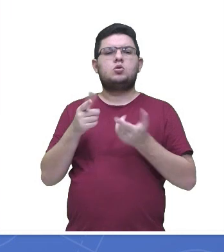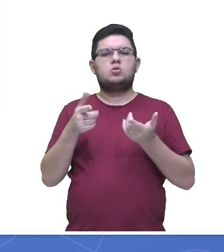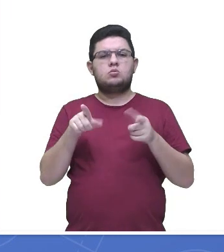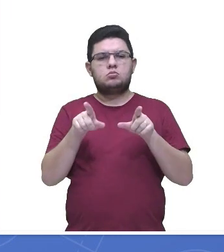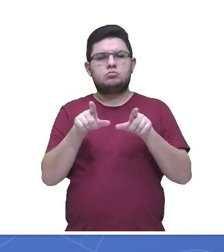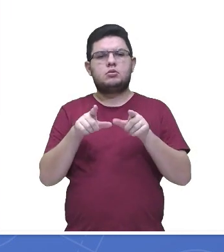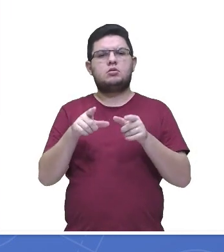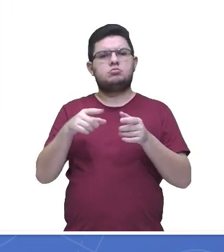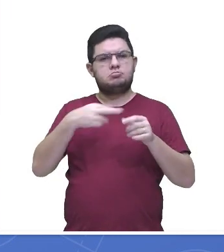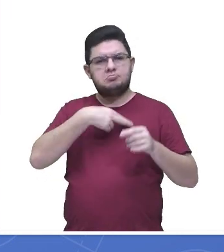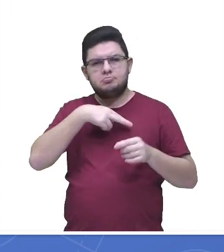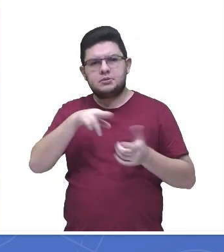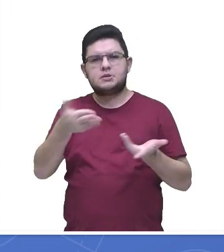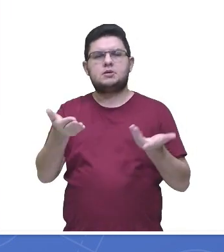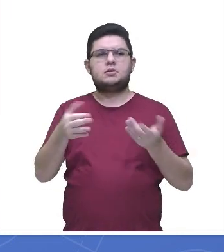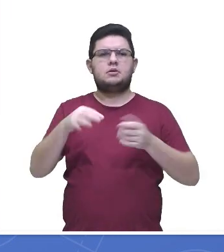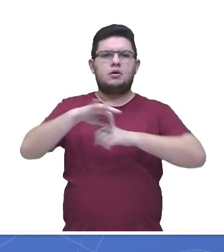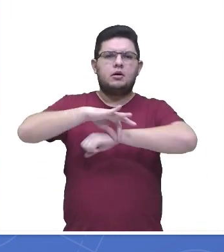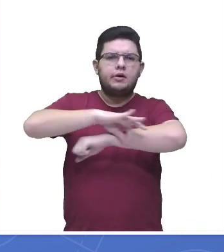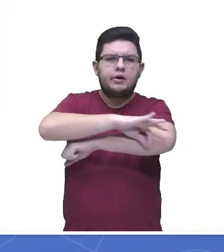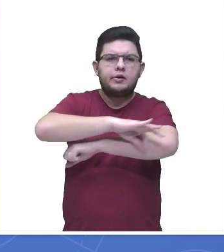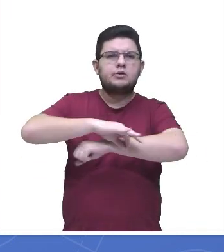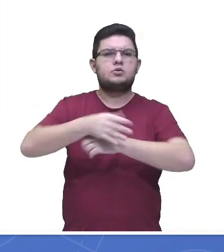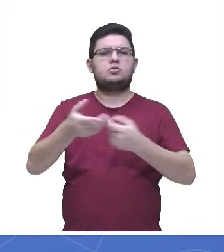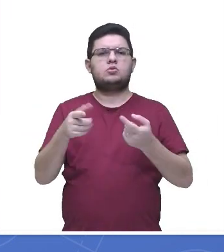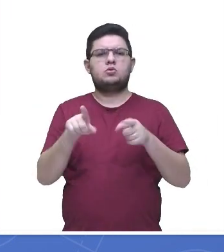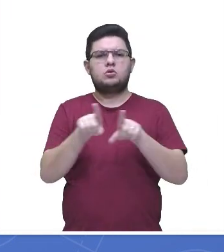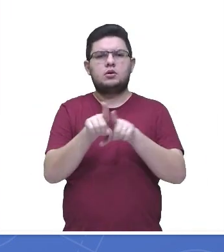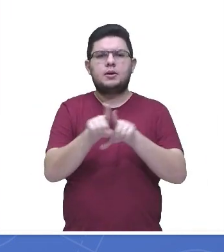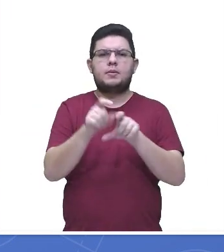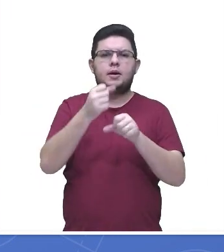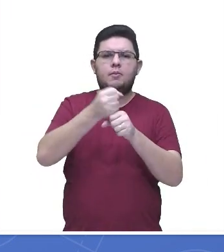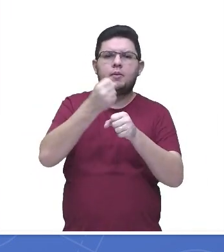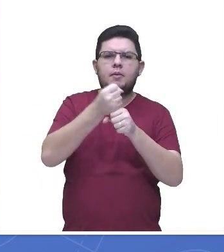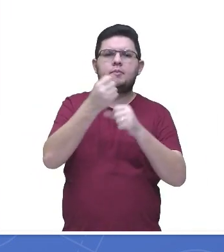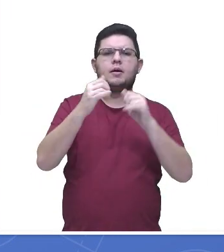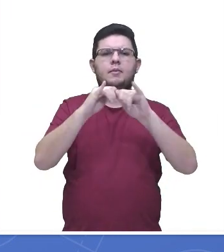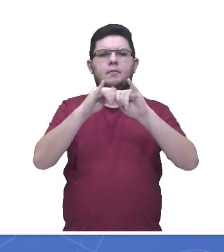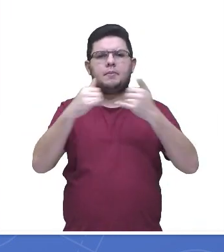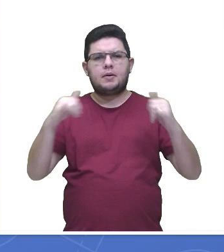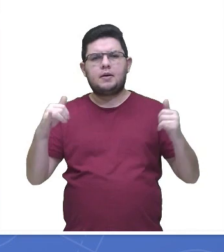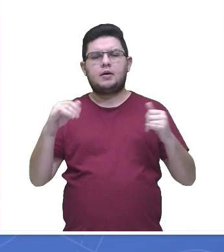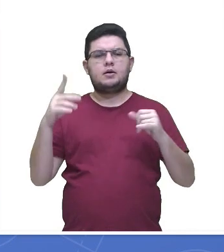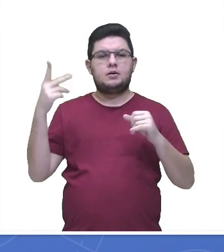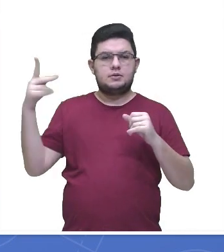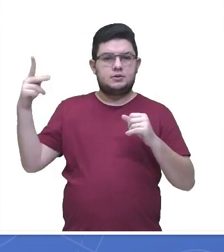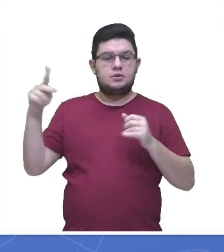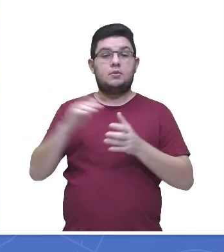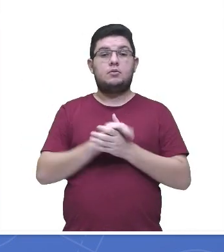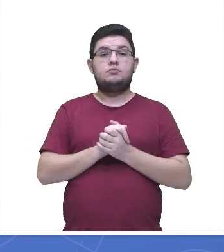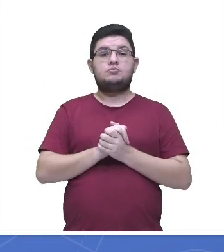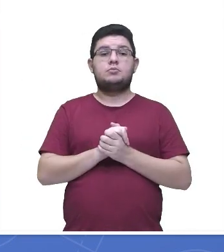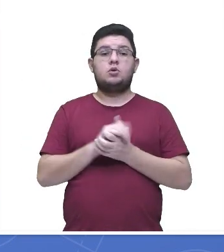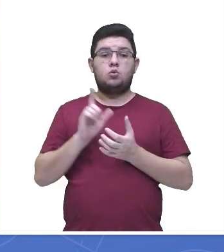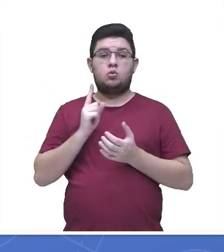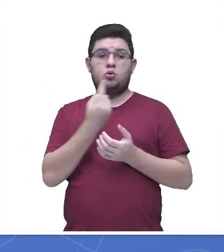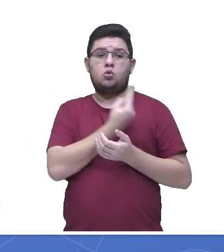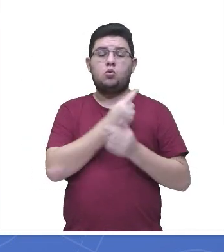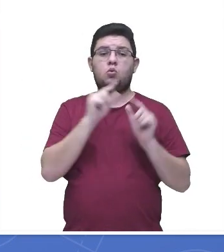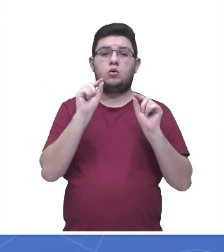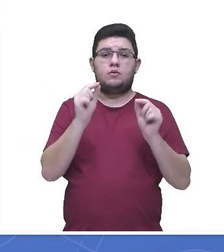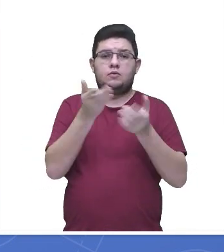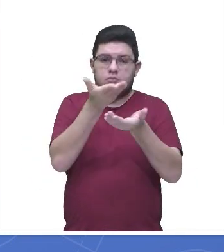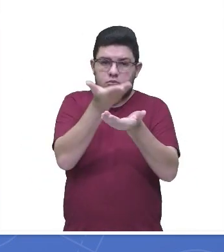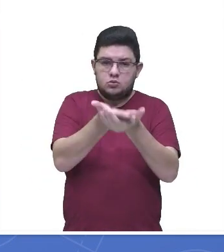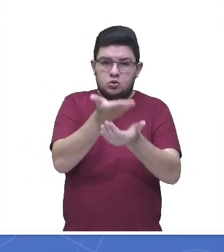um pouquinho da arquitetura, da escultura, da forma rígida que eram representadas, nós vamos entrar em quê?